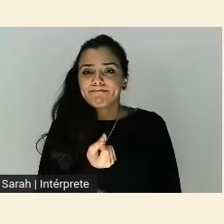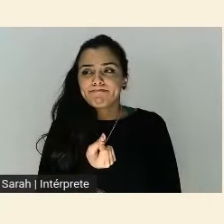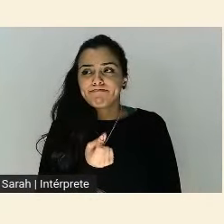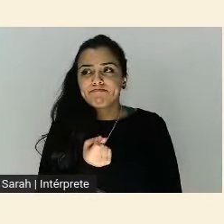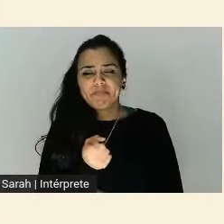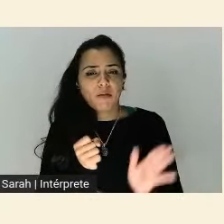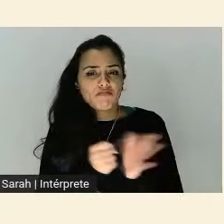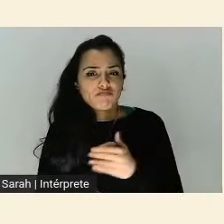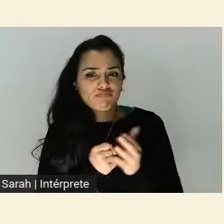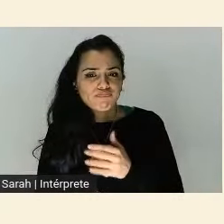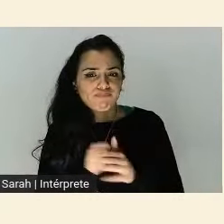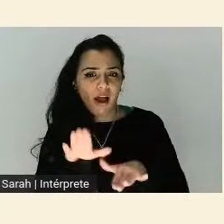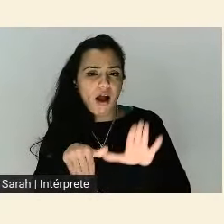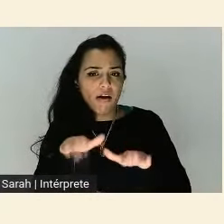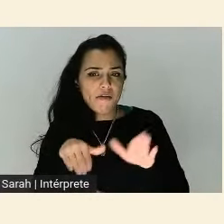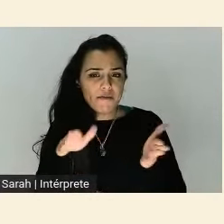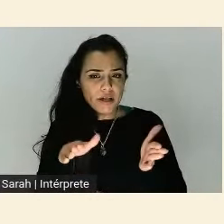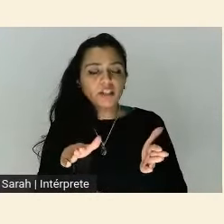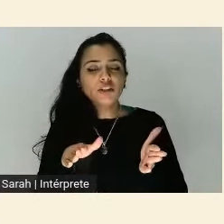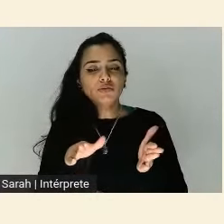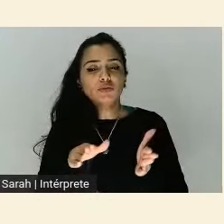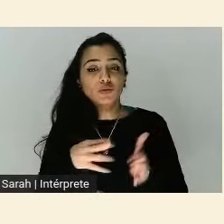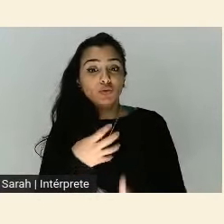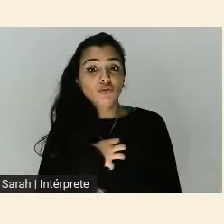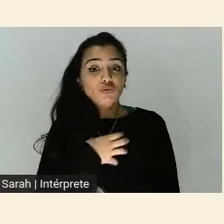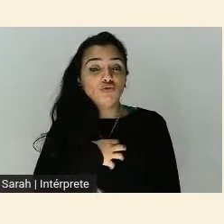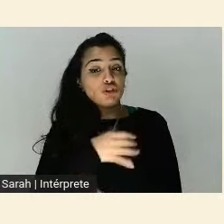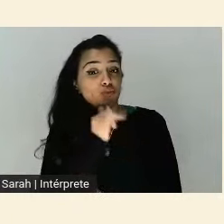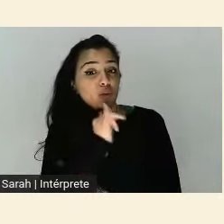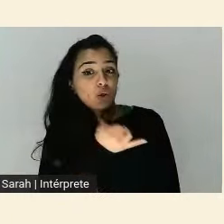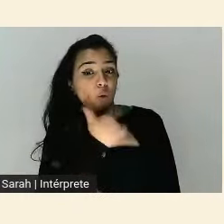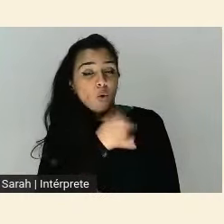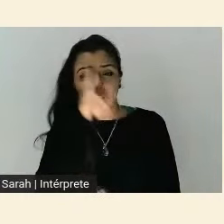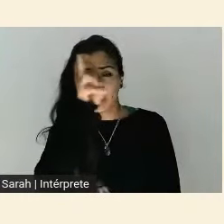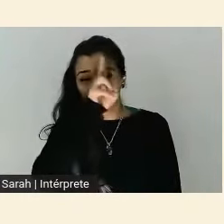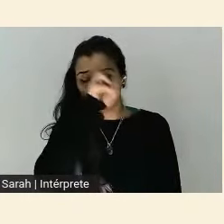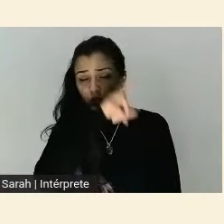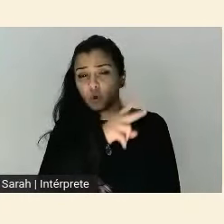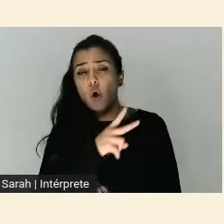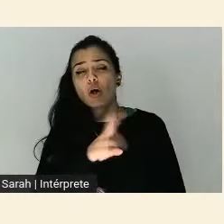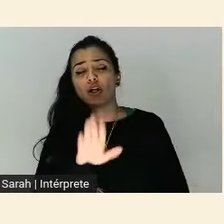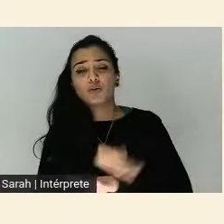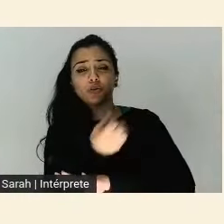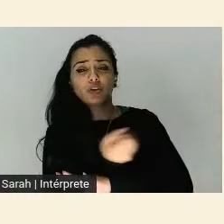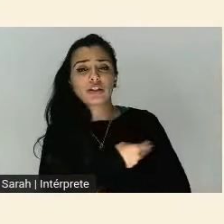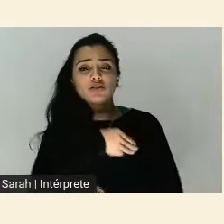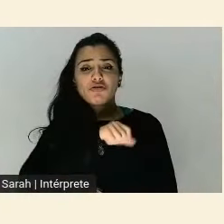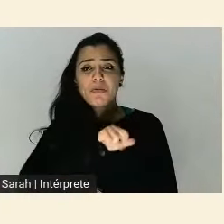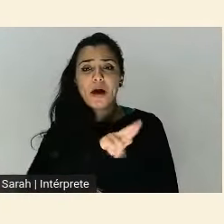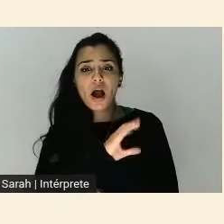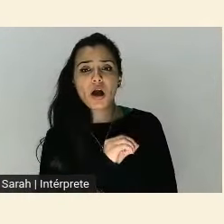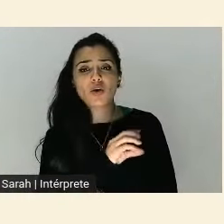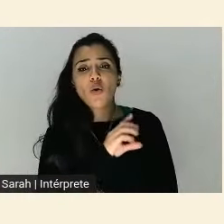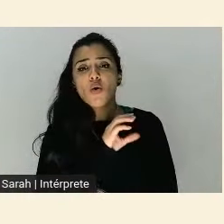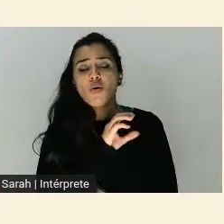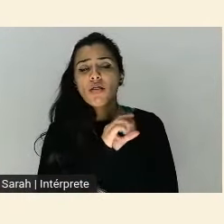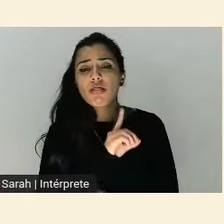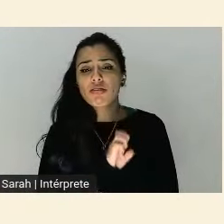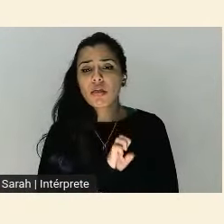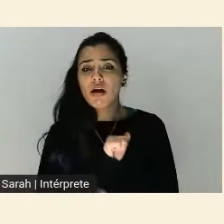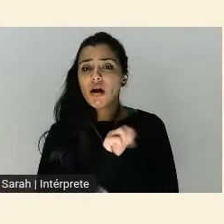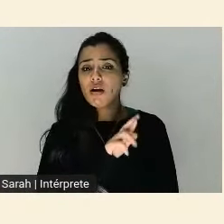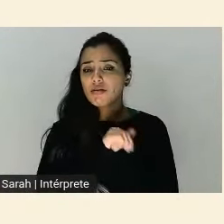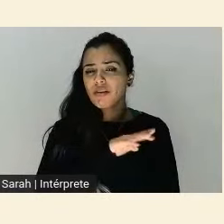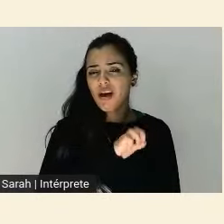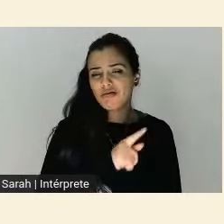omitidos na narrativa Mário Andradina da história do modernismo. Né? Quer dizer, pouco se fala,